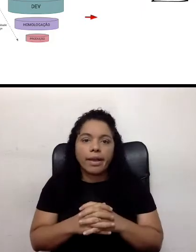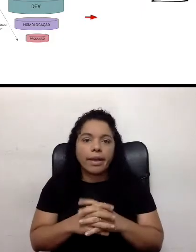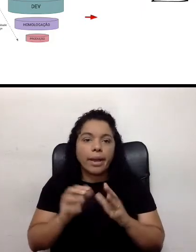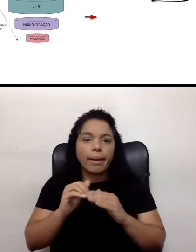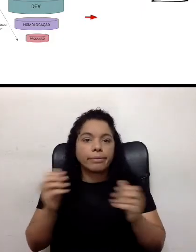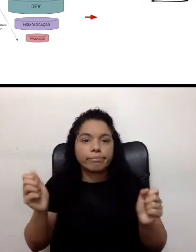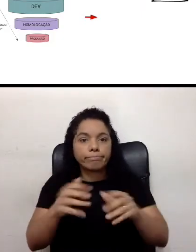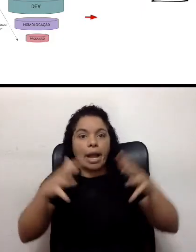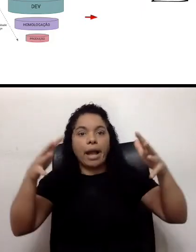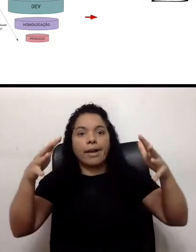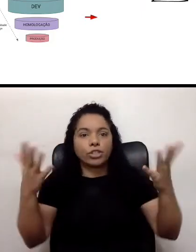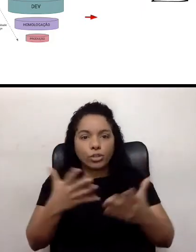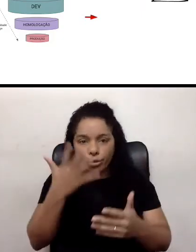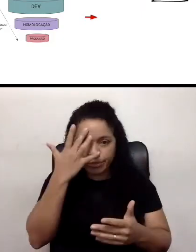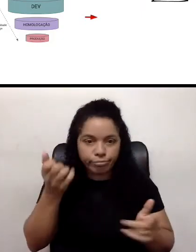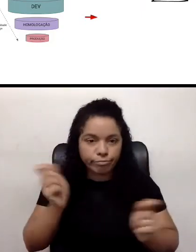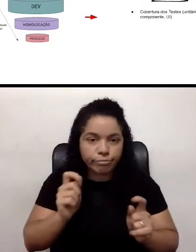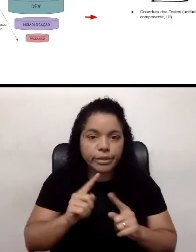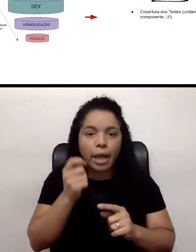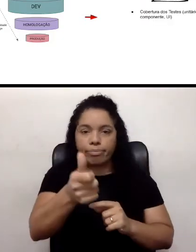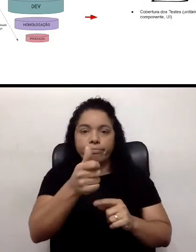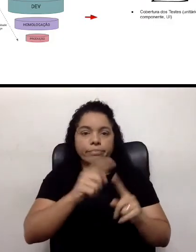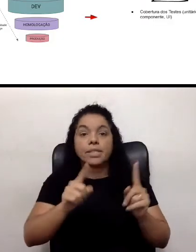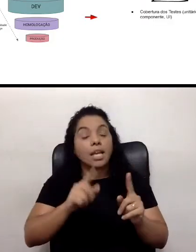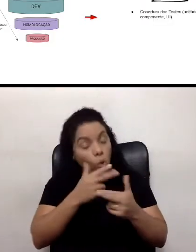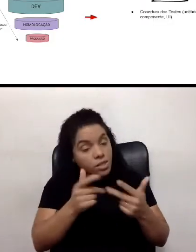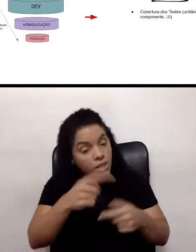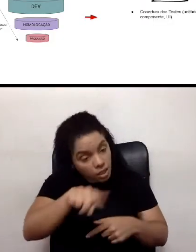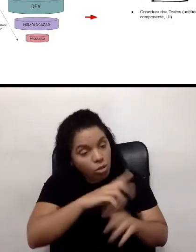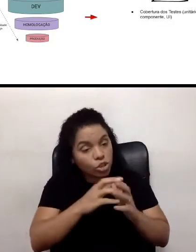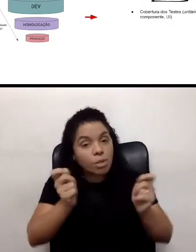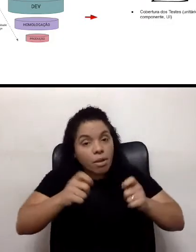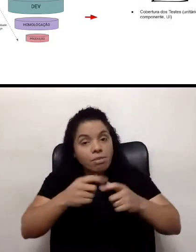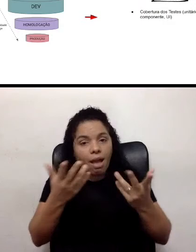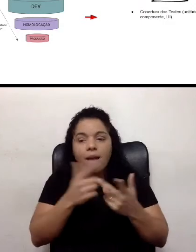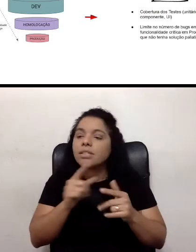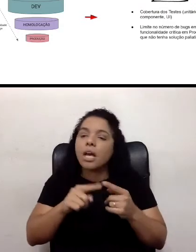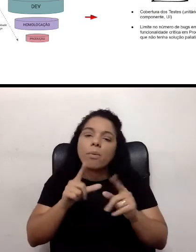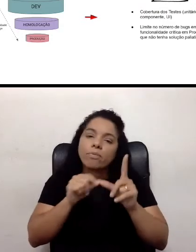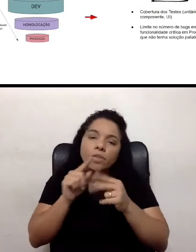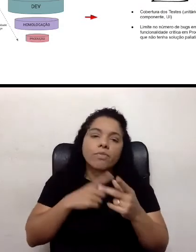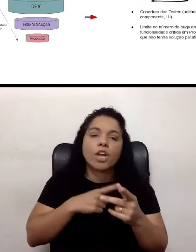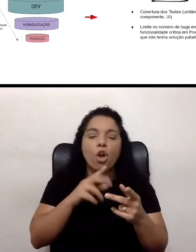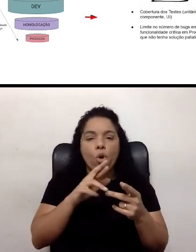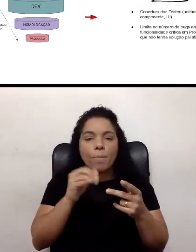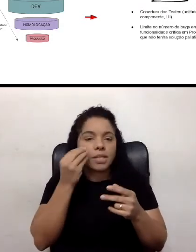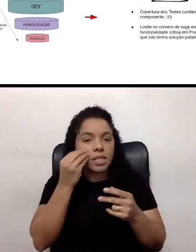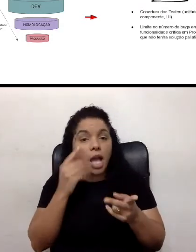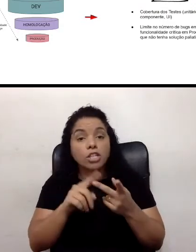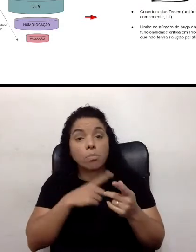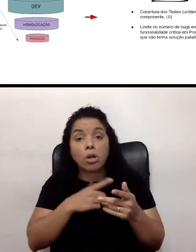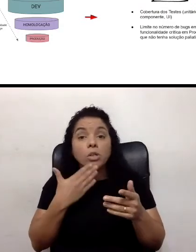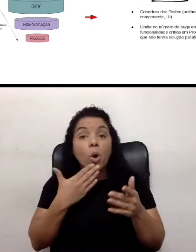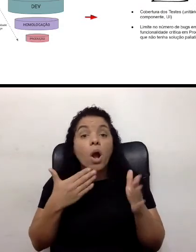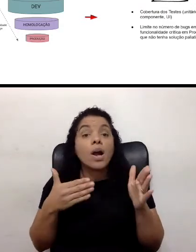mágica da noite para o dia. Tem que ser alguma coisa que seja factível para o time. Então, você pode definir cobertura de testes, você pode definir um